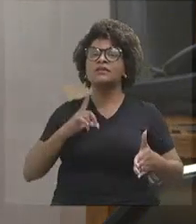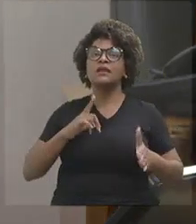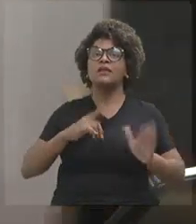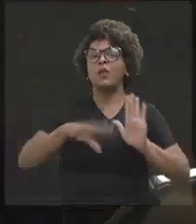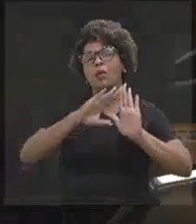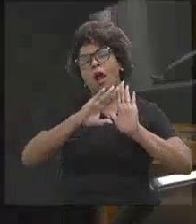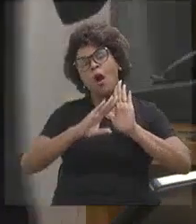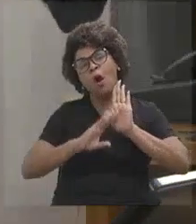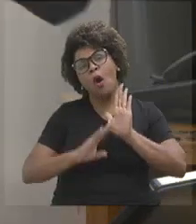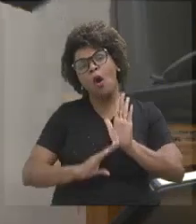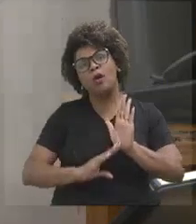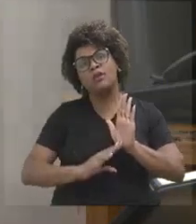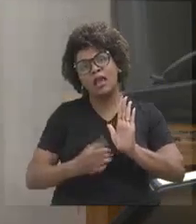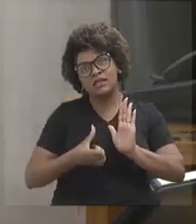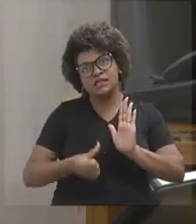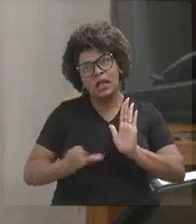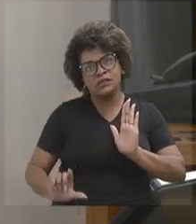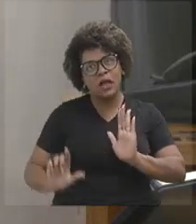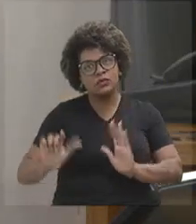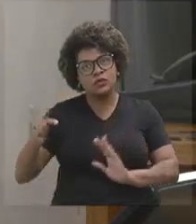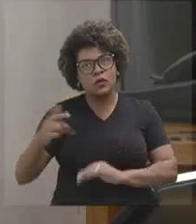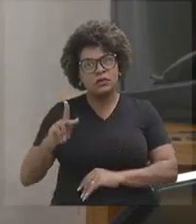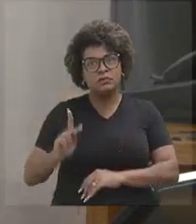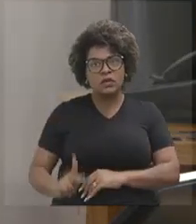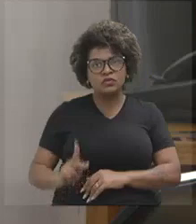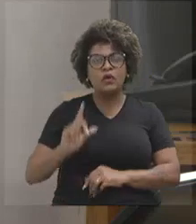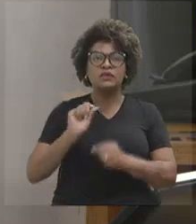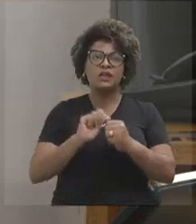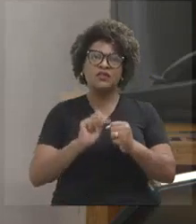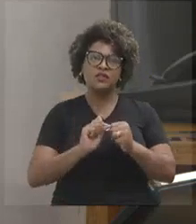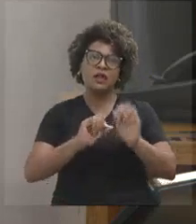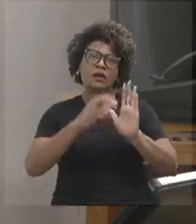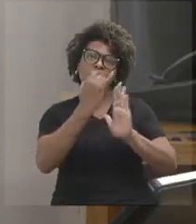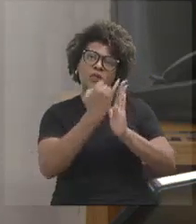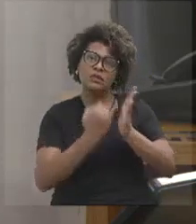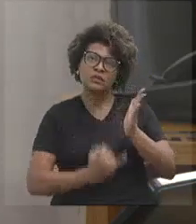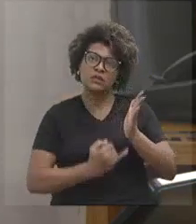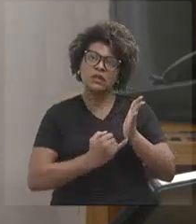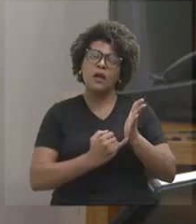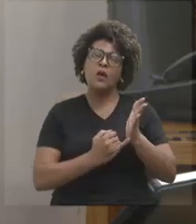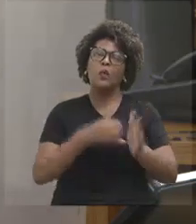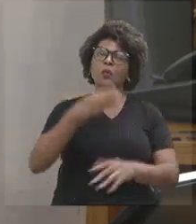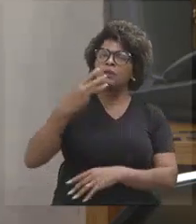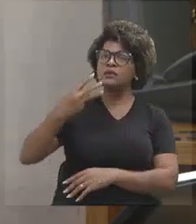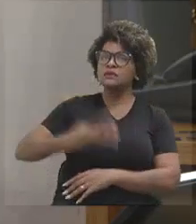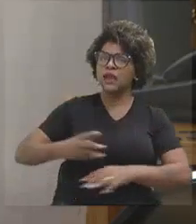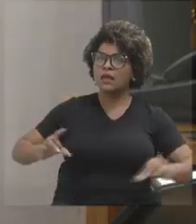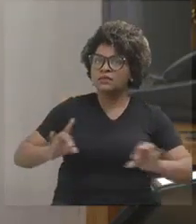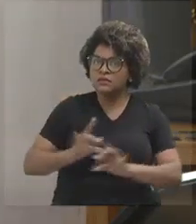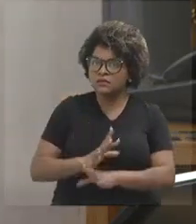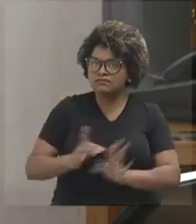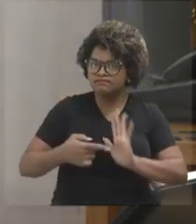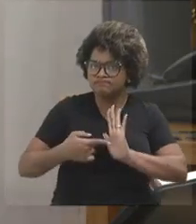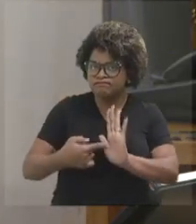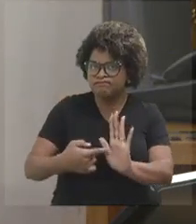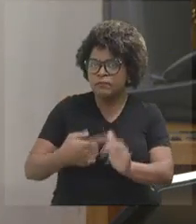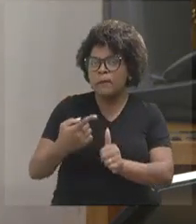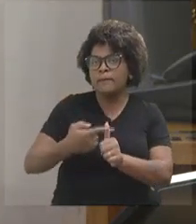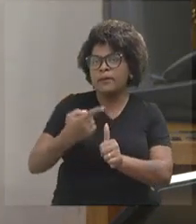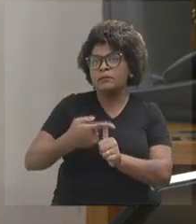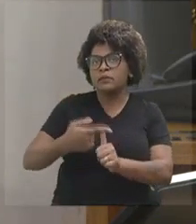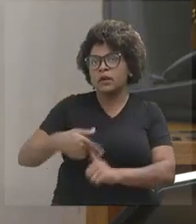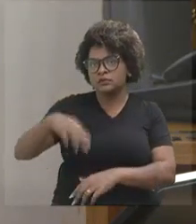Seis, demais parlamentares por ordem de inscrição. Três, encerrada a exposição inicial da autoridade estadual,